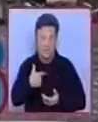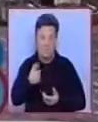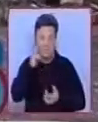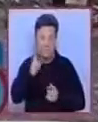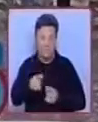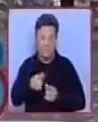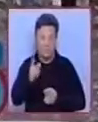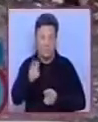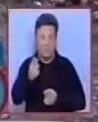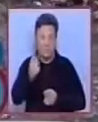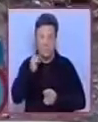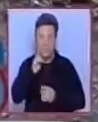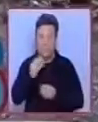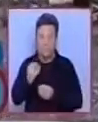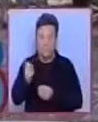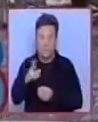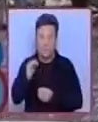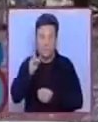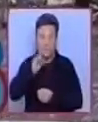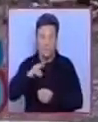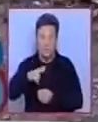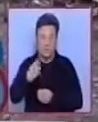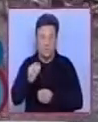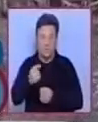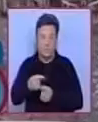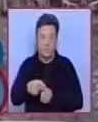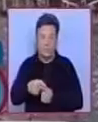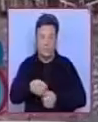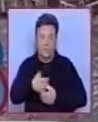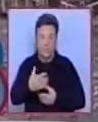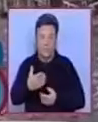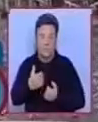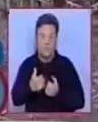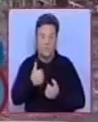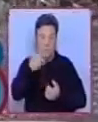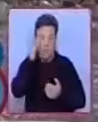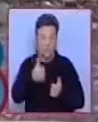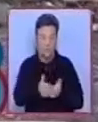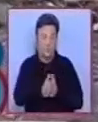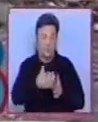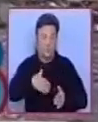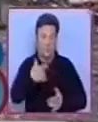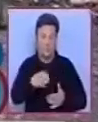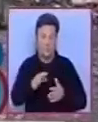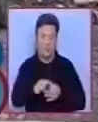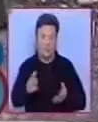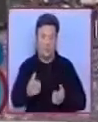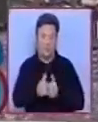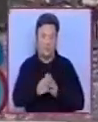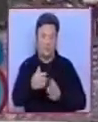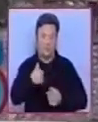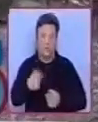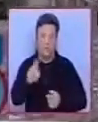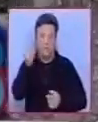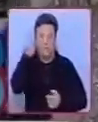aqui um património novo, mas muito rico e muito emotivo, ao qual eu acho que todos nós estamos ligados, não é? Todos nós temos a nossa